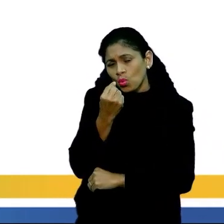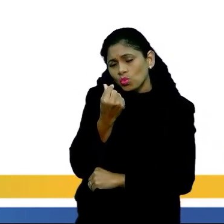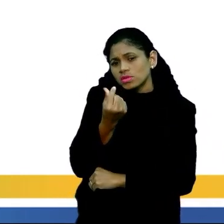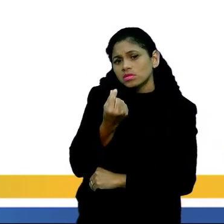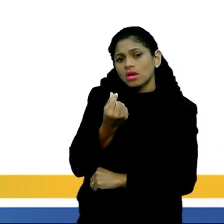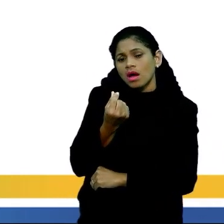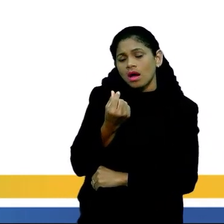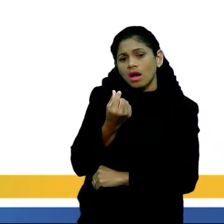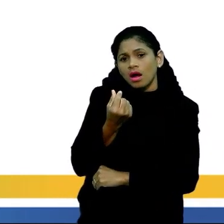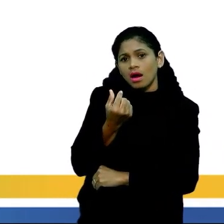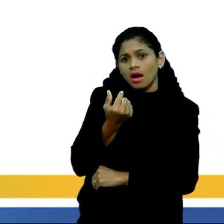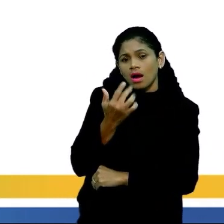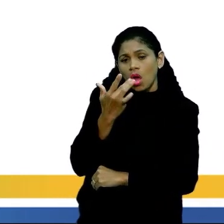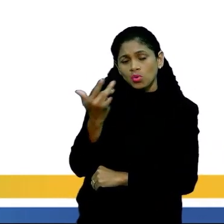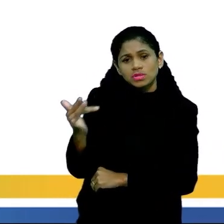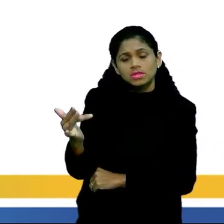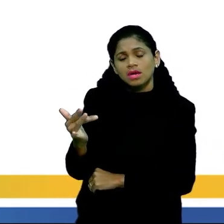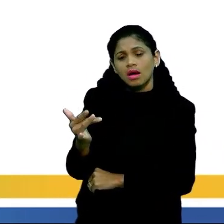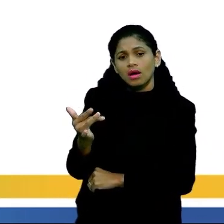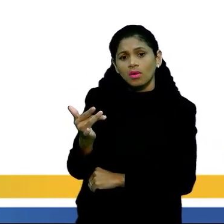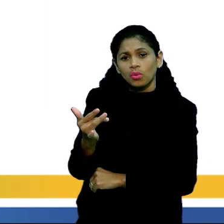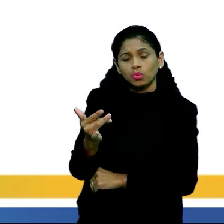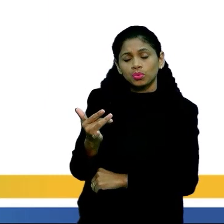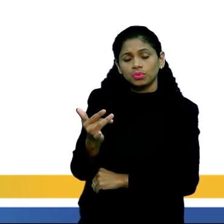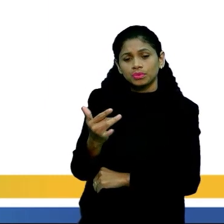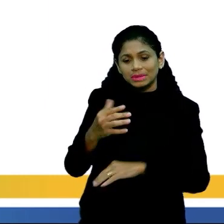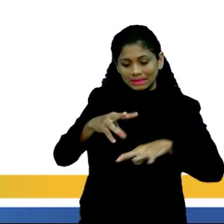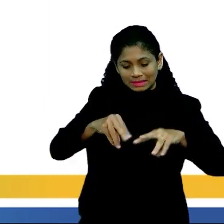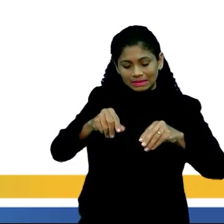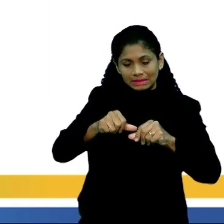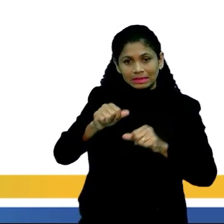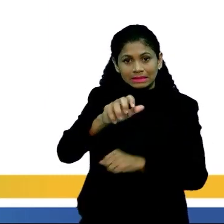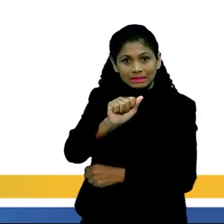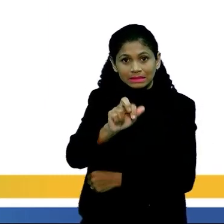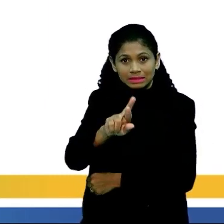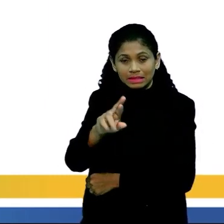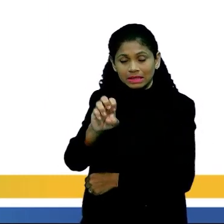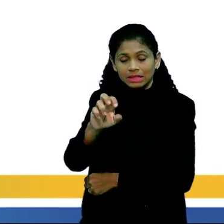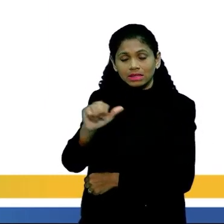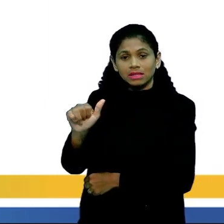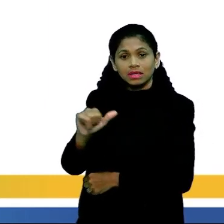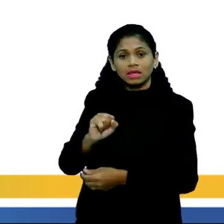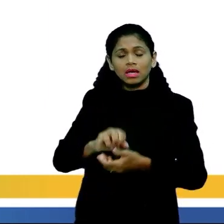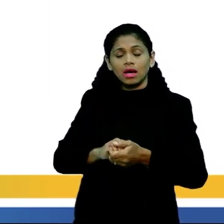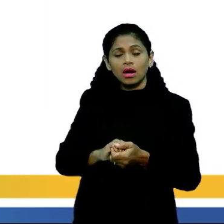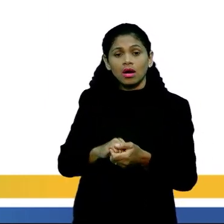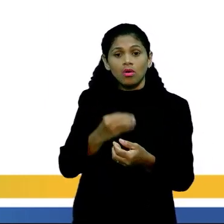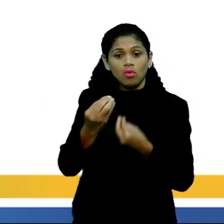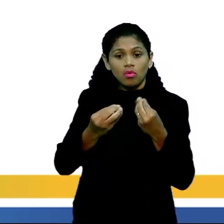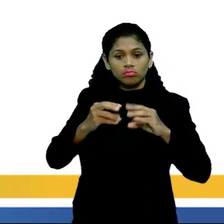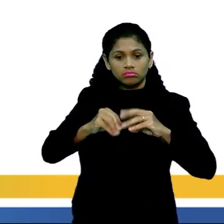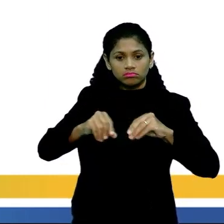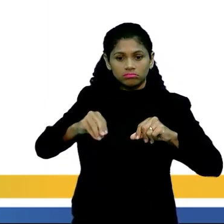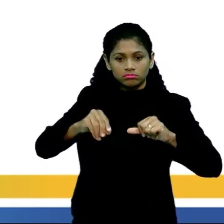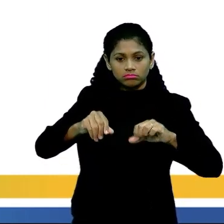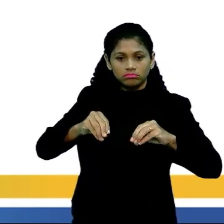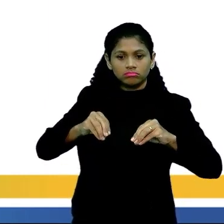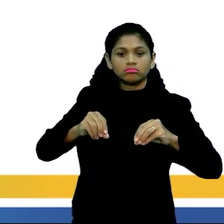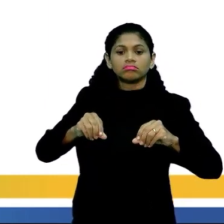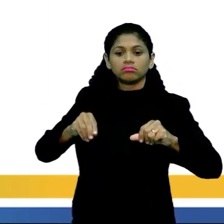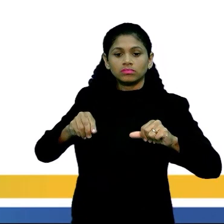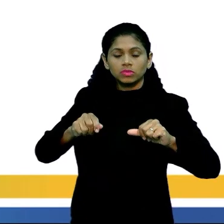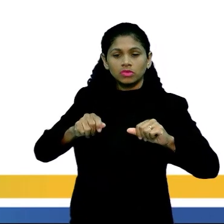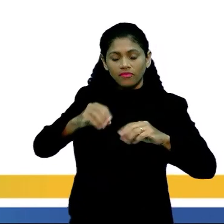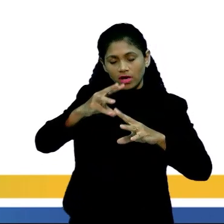água. Ao adicionar água, vai acontecer uma solubilização. Aquele sal que estava misturado na areia, ele vai ser